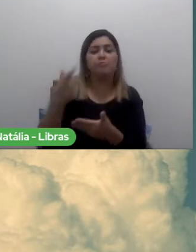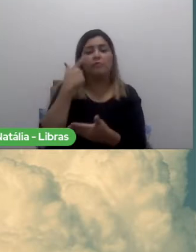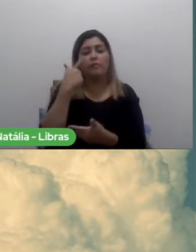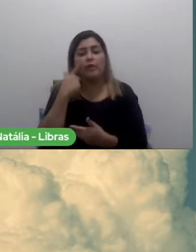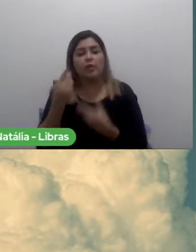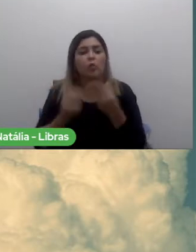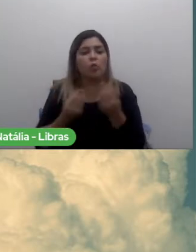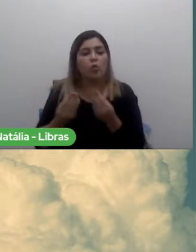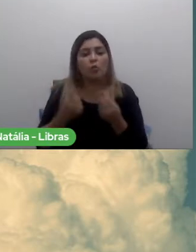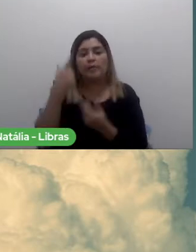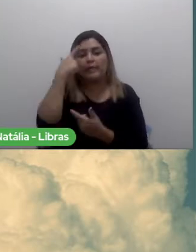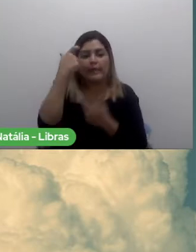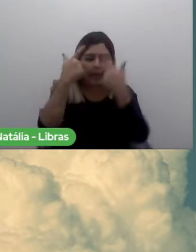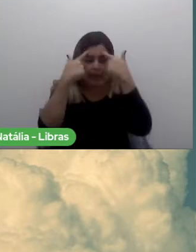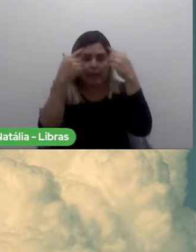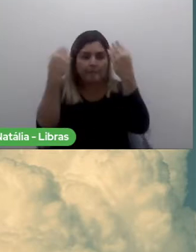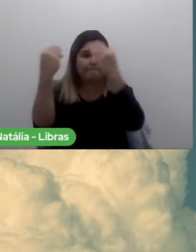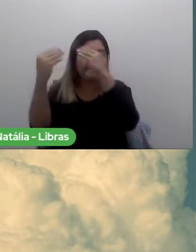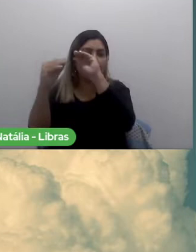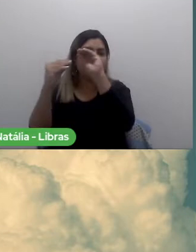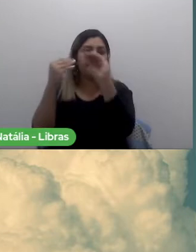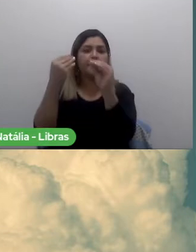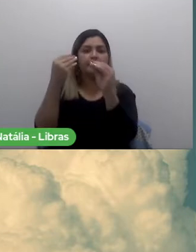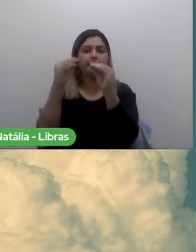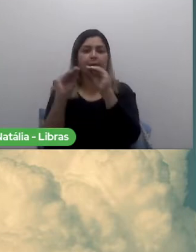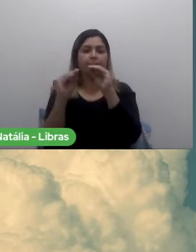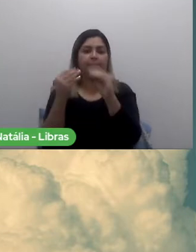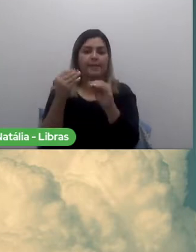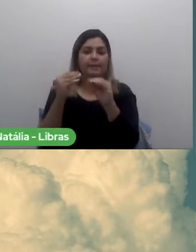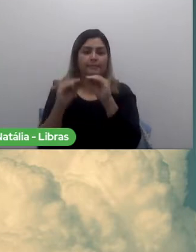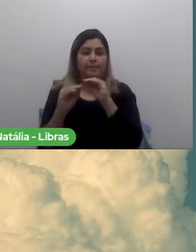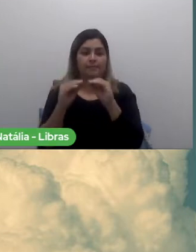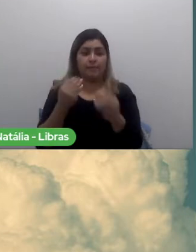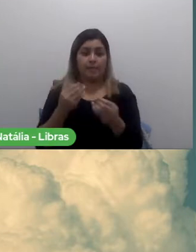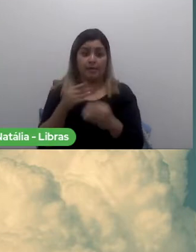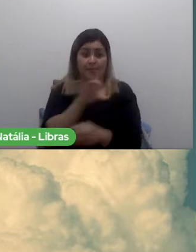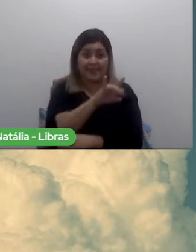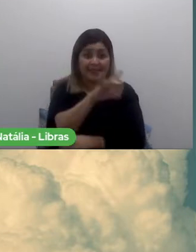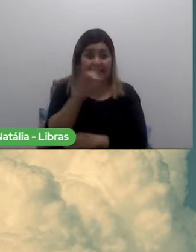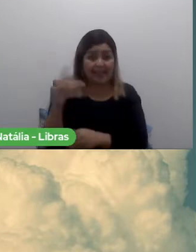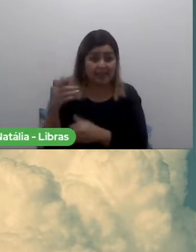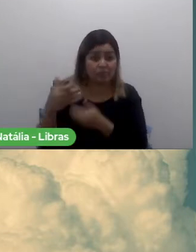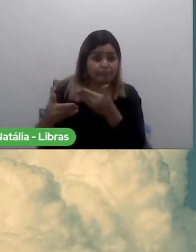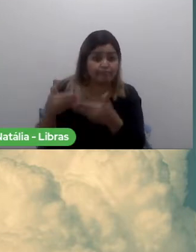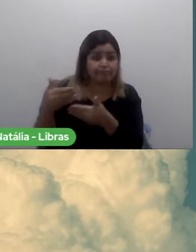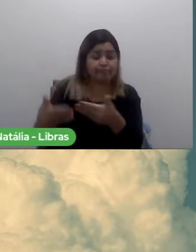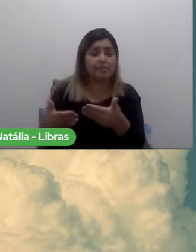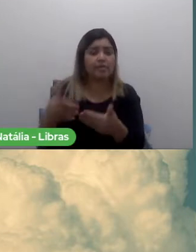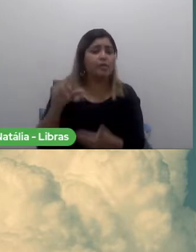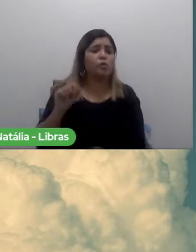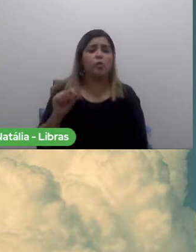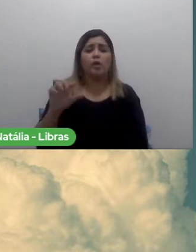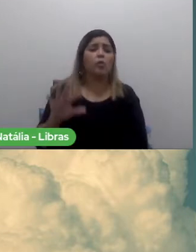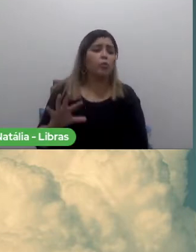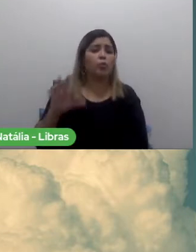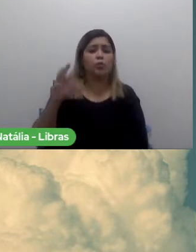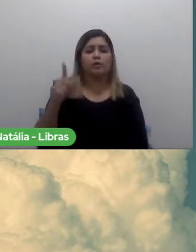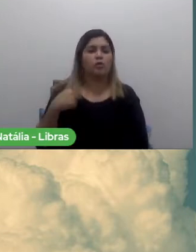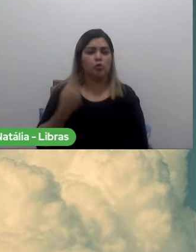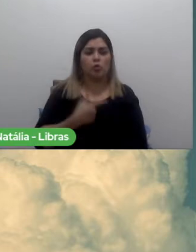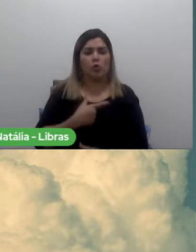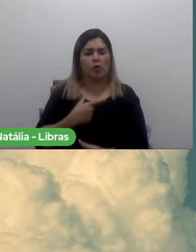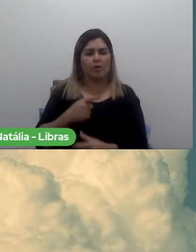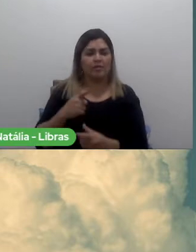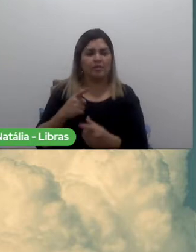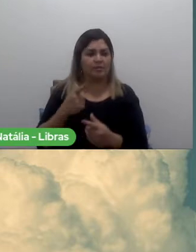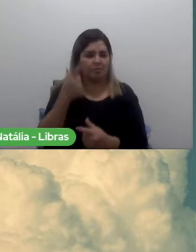Ok, aí você começa. Só que veja, gente, cada um desses passos a gente acaba descobrindo que ele não é uma coisa